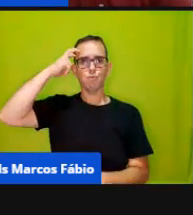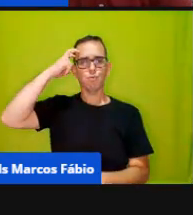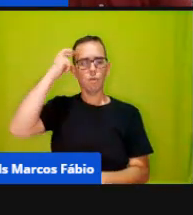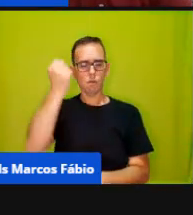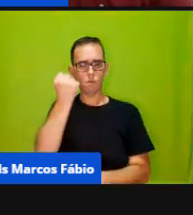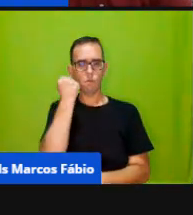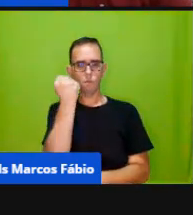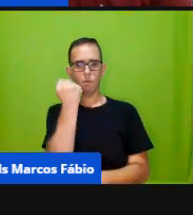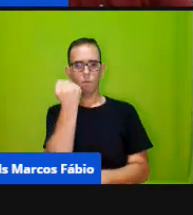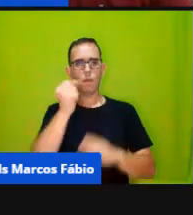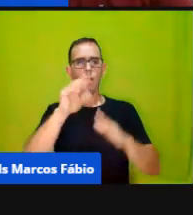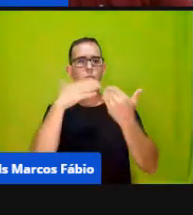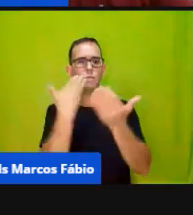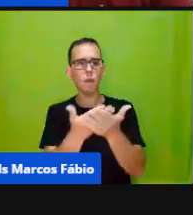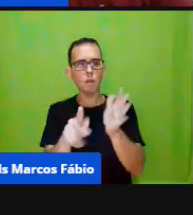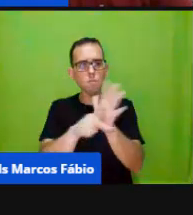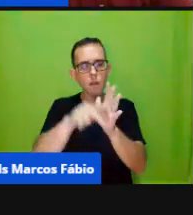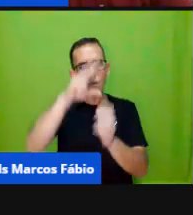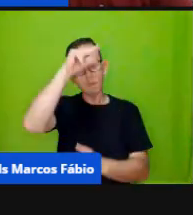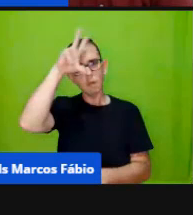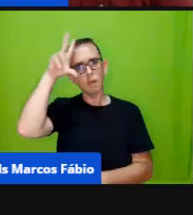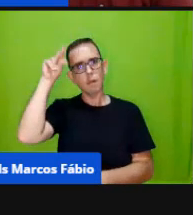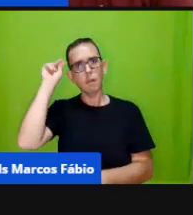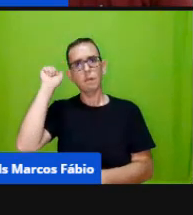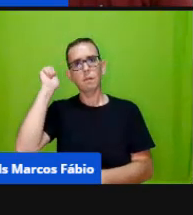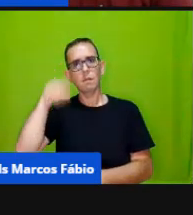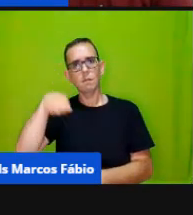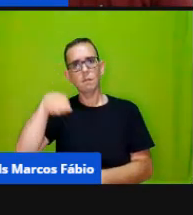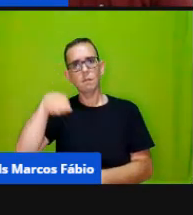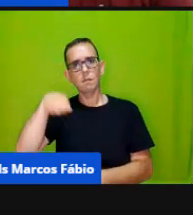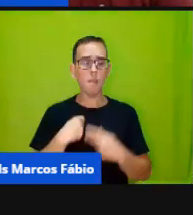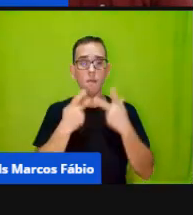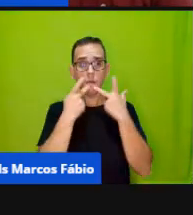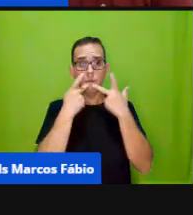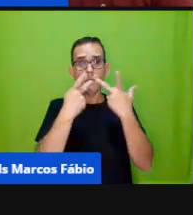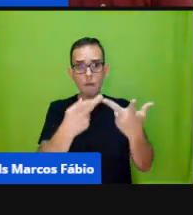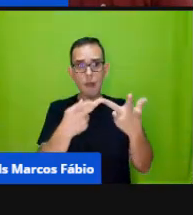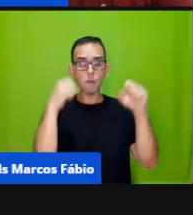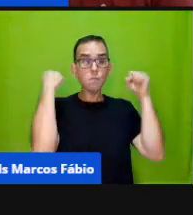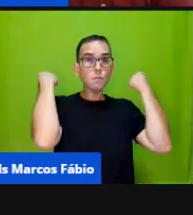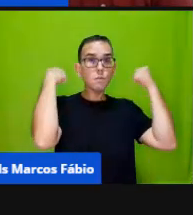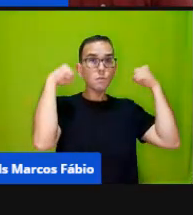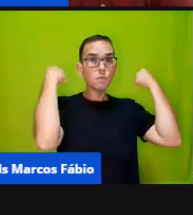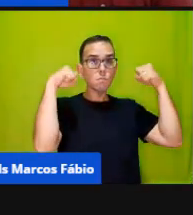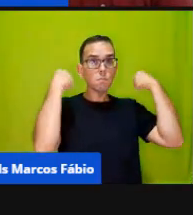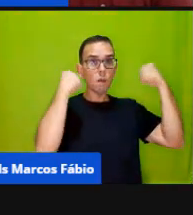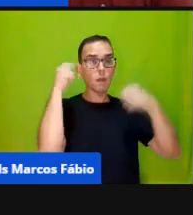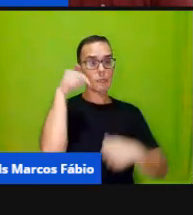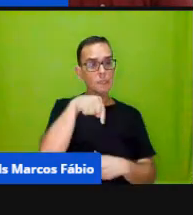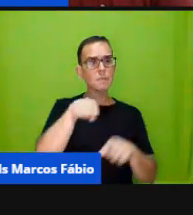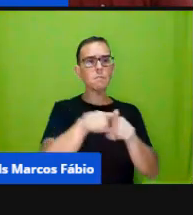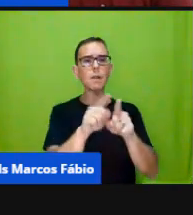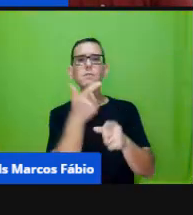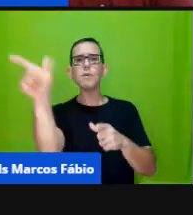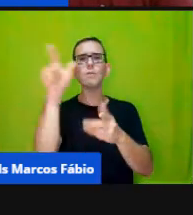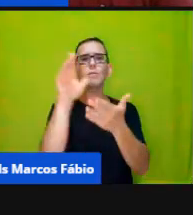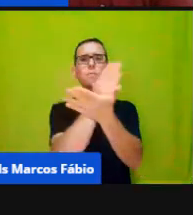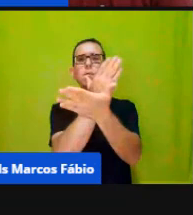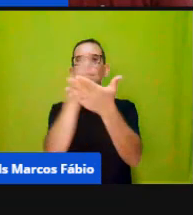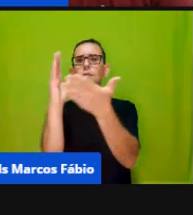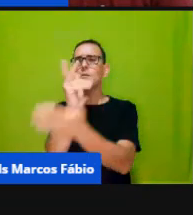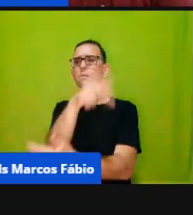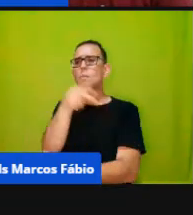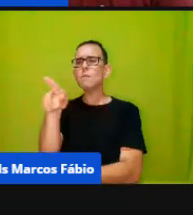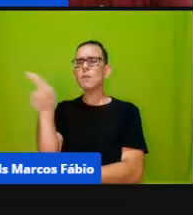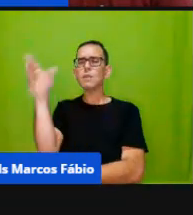nas escolas da REM. Eu estou falando de esporte aqui, mas alguns professores mais antigos se